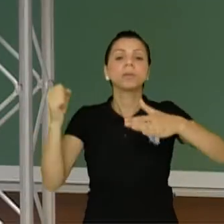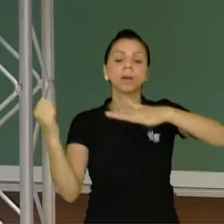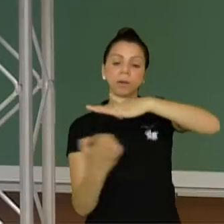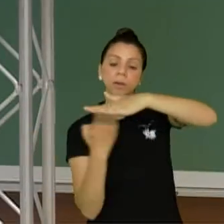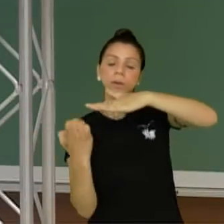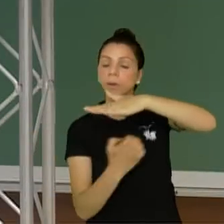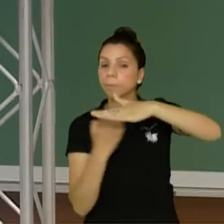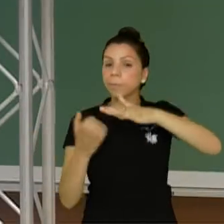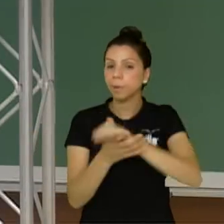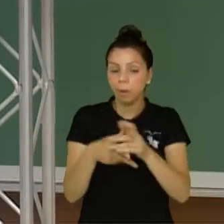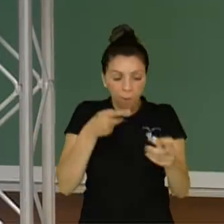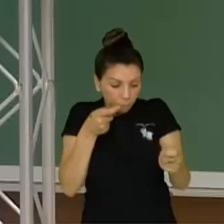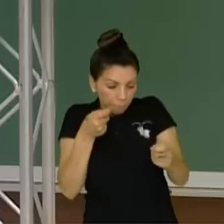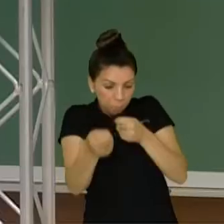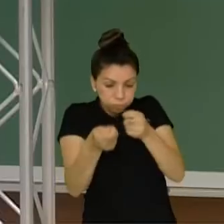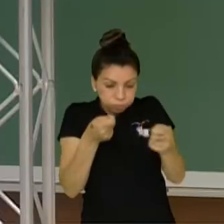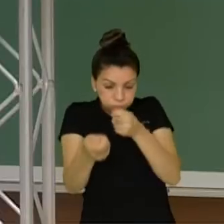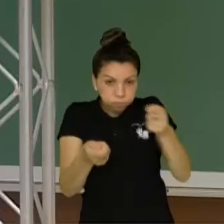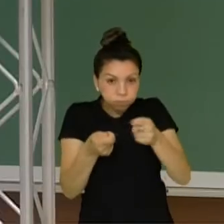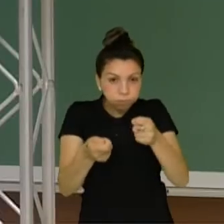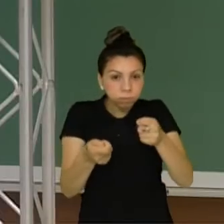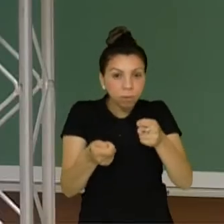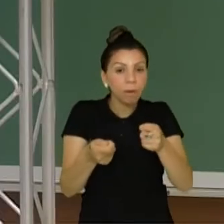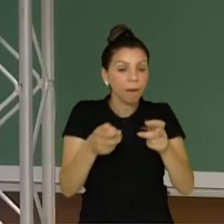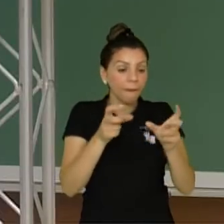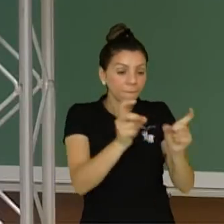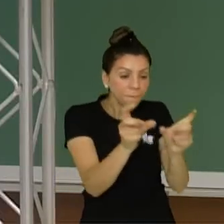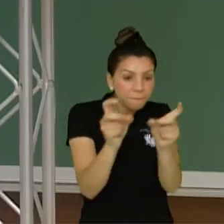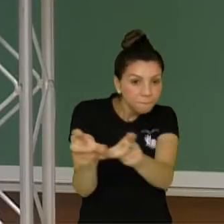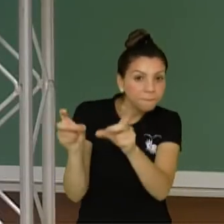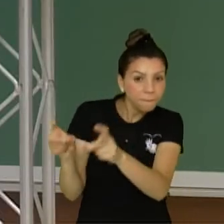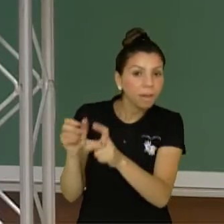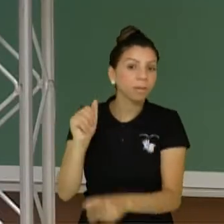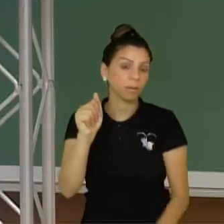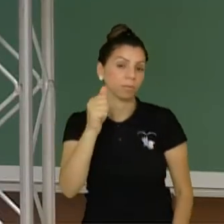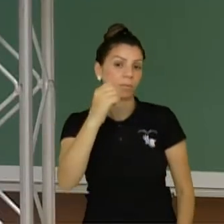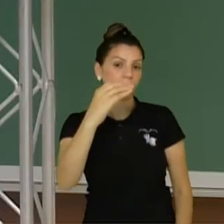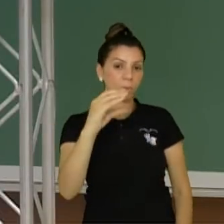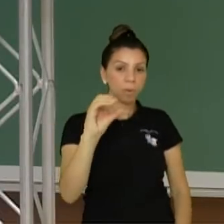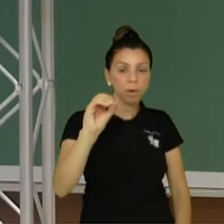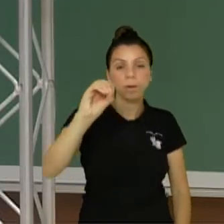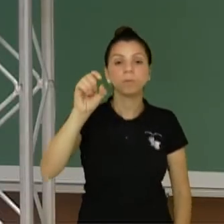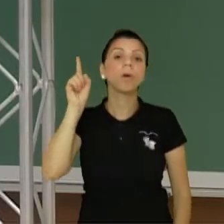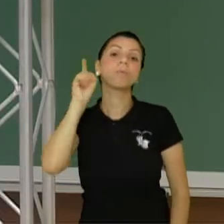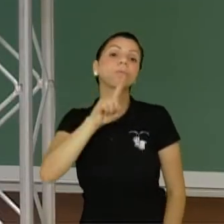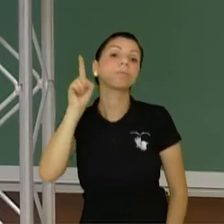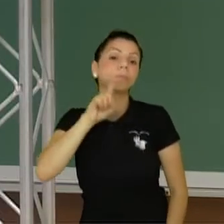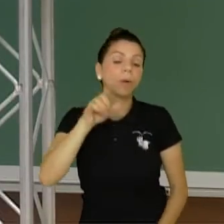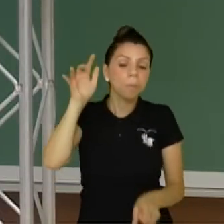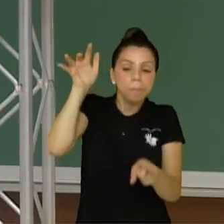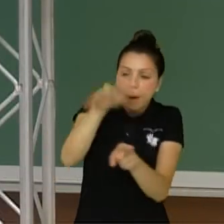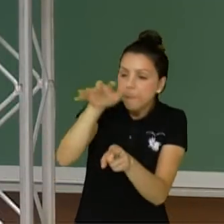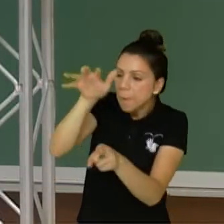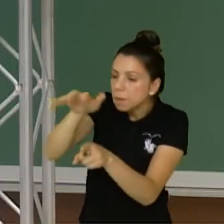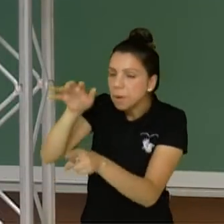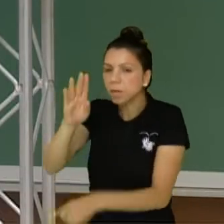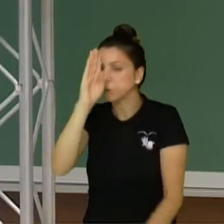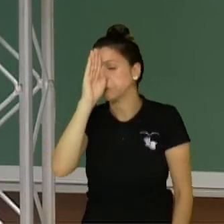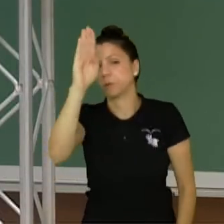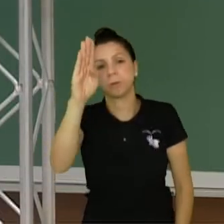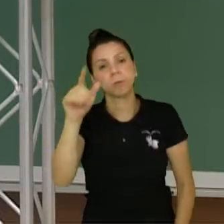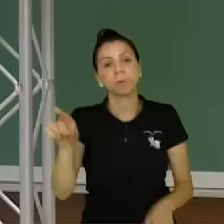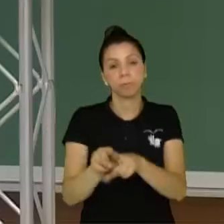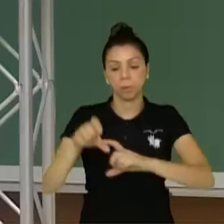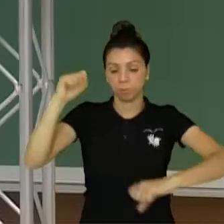vai dominar o mercado do aço nos Estados Unidos e influenciar diretamente as indústrias metalúrgicas